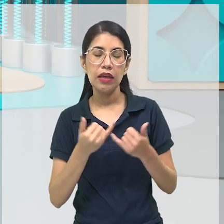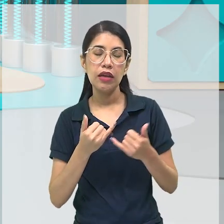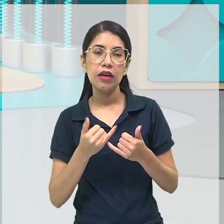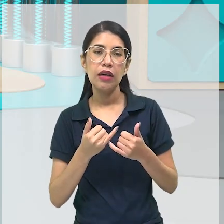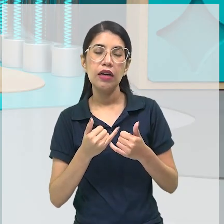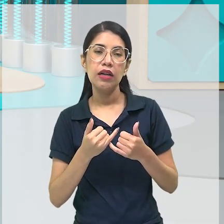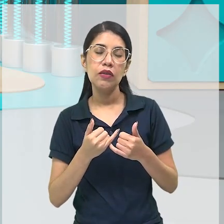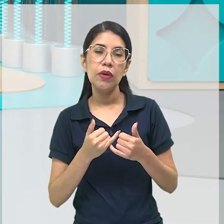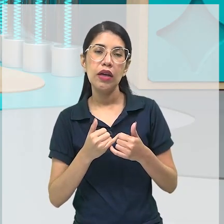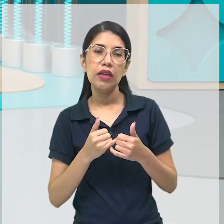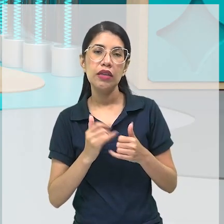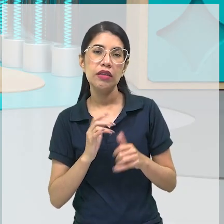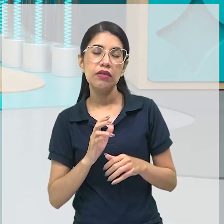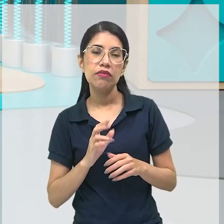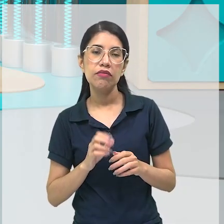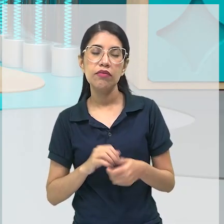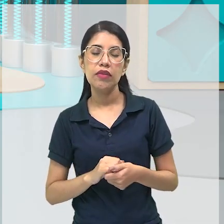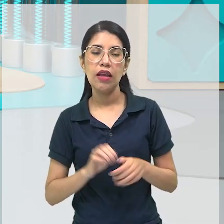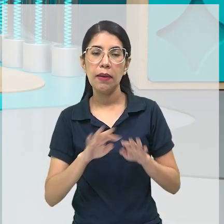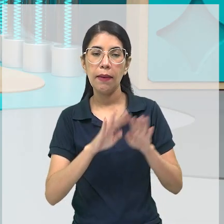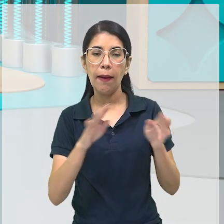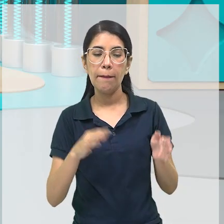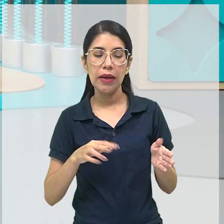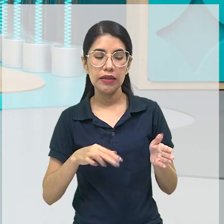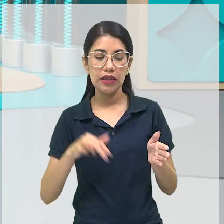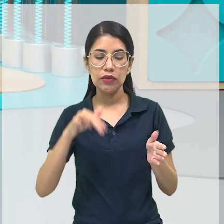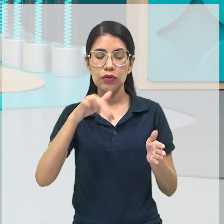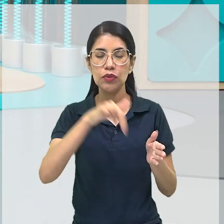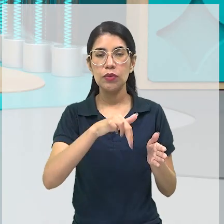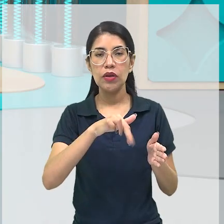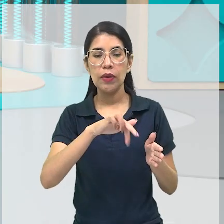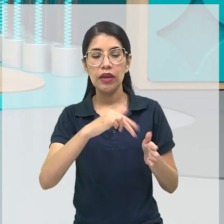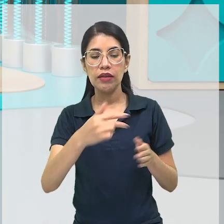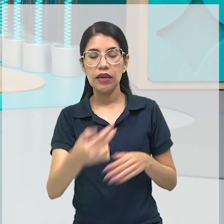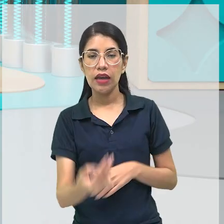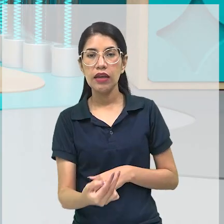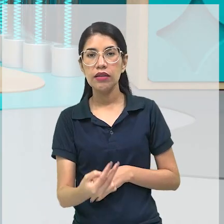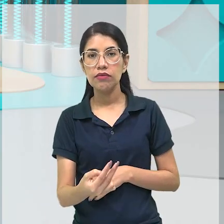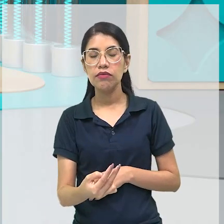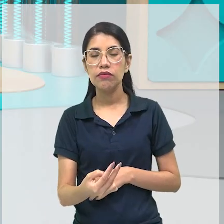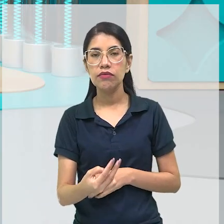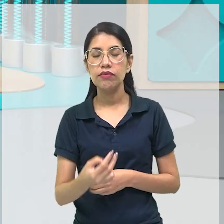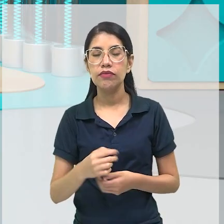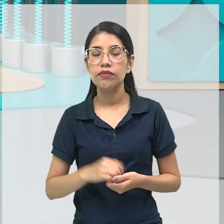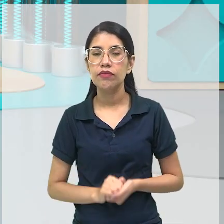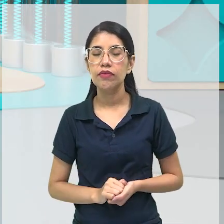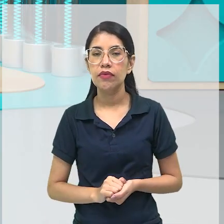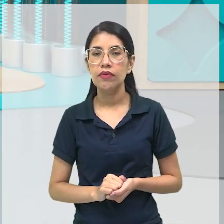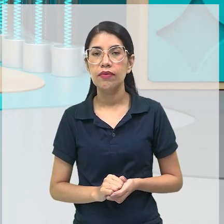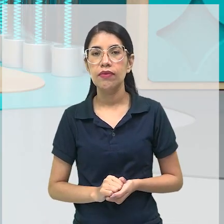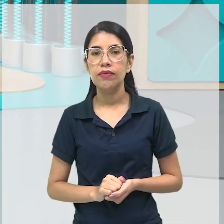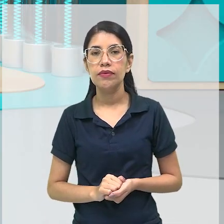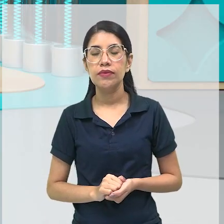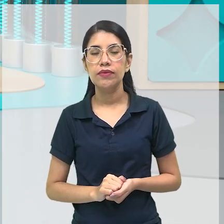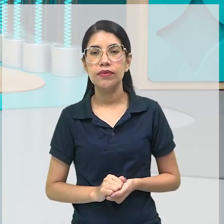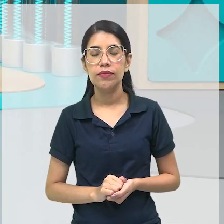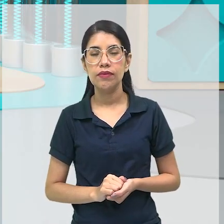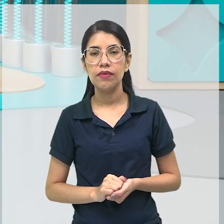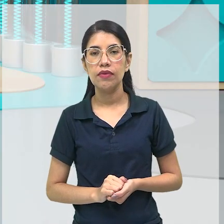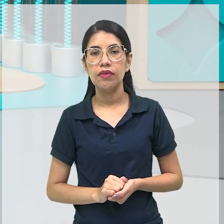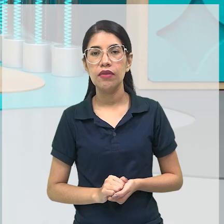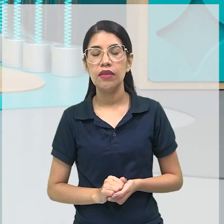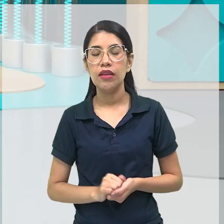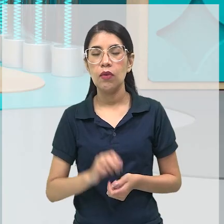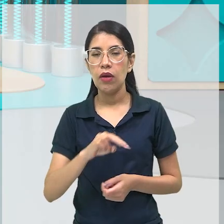subir em algum lugar lá em cima da mesa, se desequilibrou e caiu de cheio, de cabeça no chão. Pô!